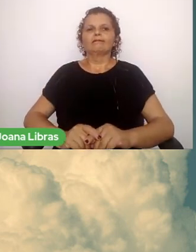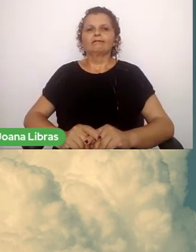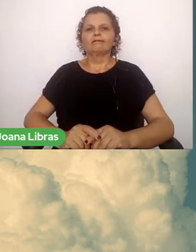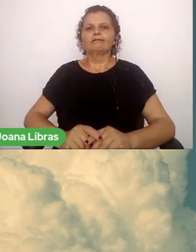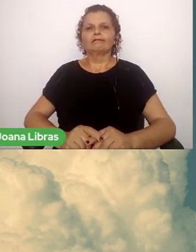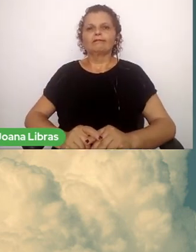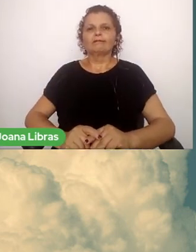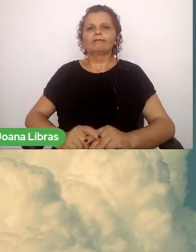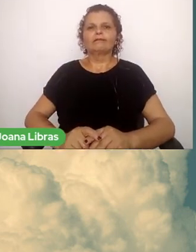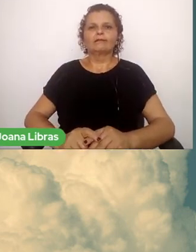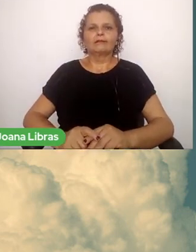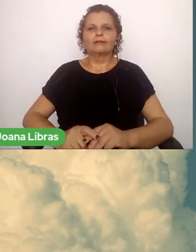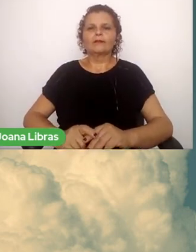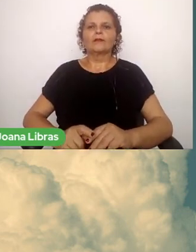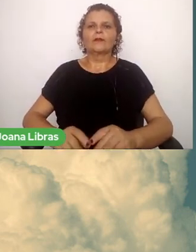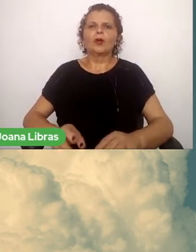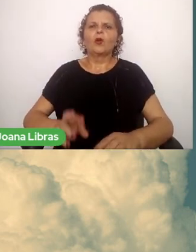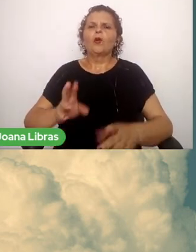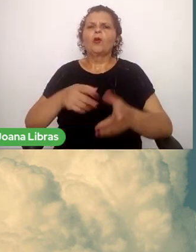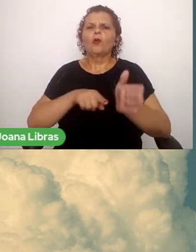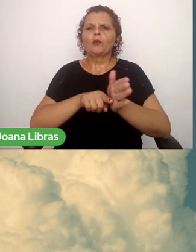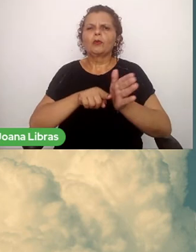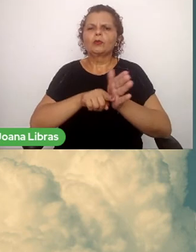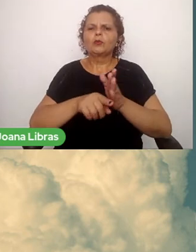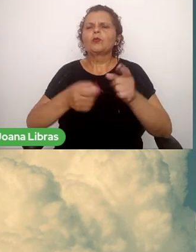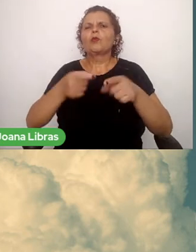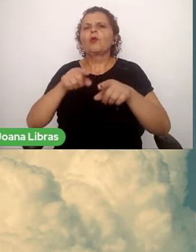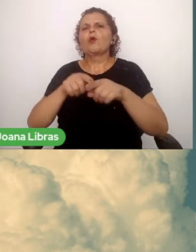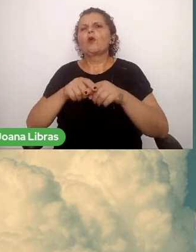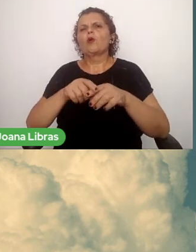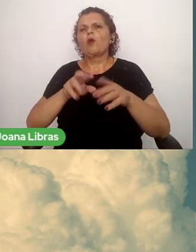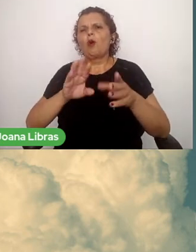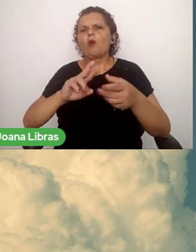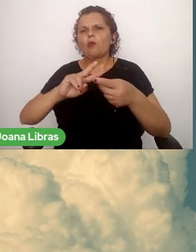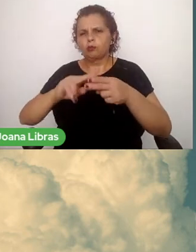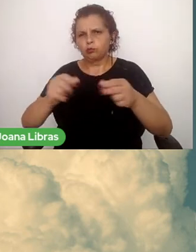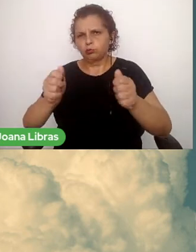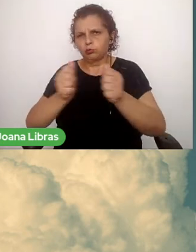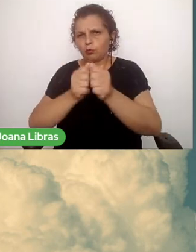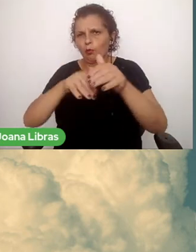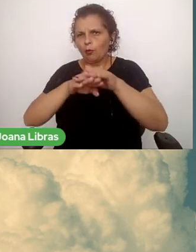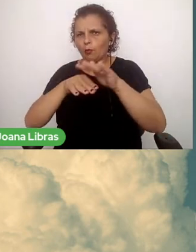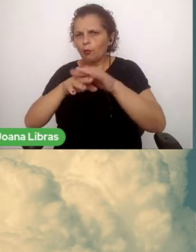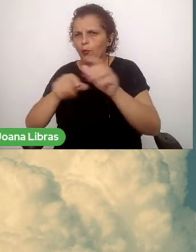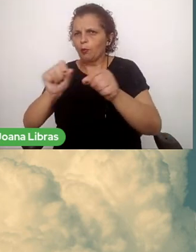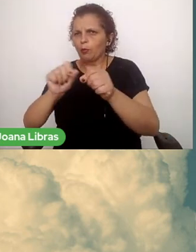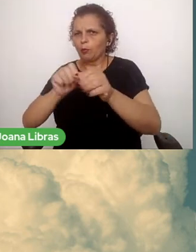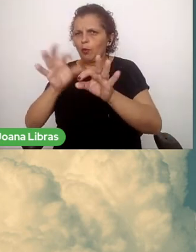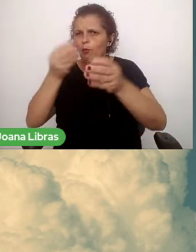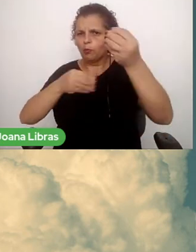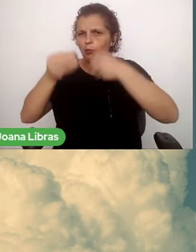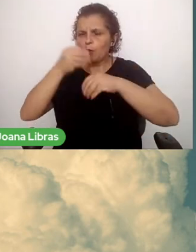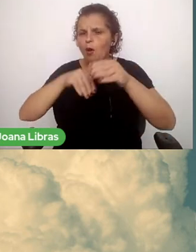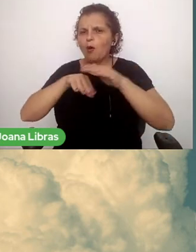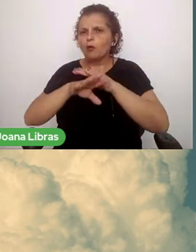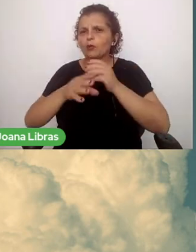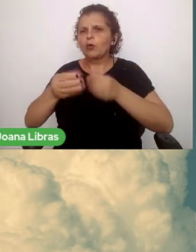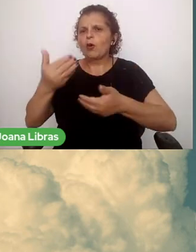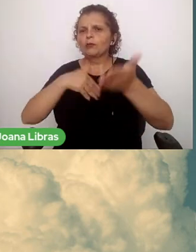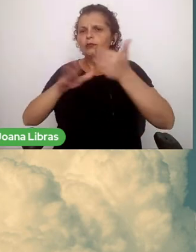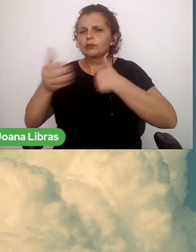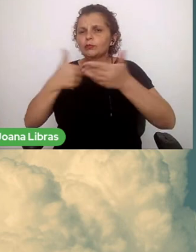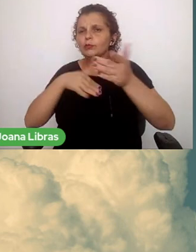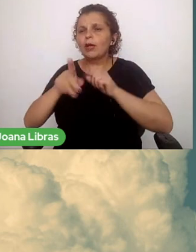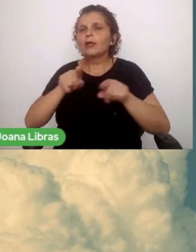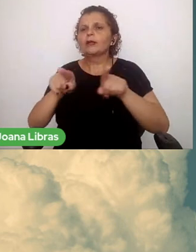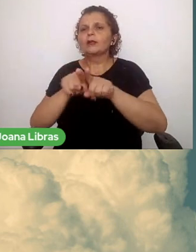O Rob Gonçalves, né? Quais repositórios, plataformas podem ser exemplos para armazenar os fluxos de